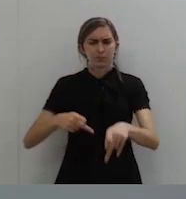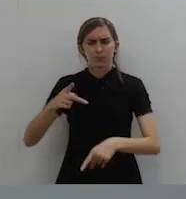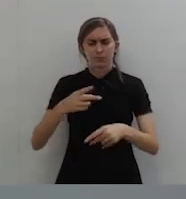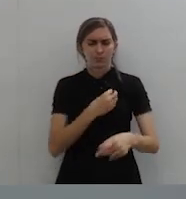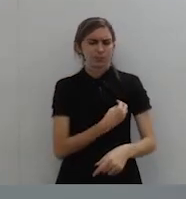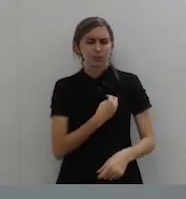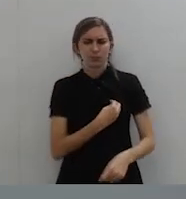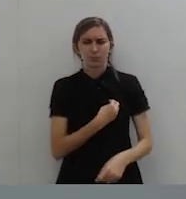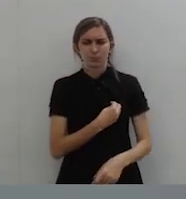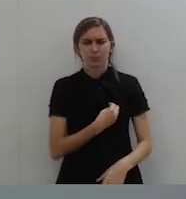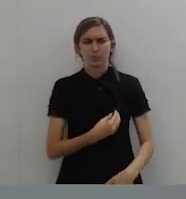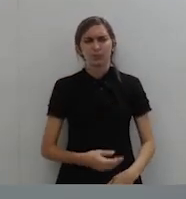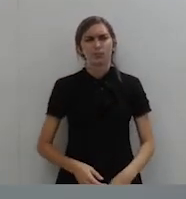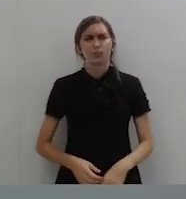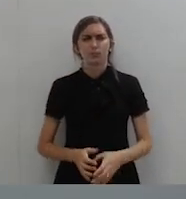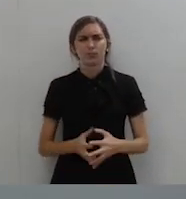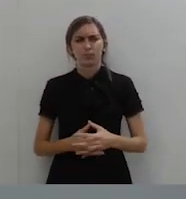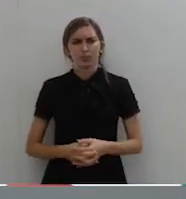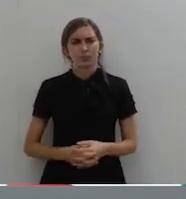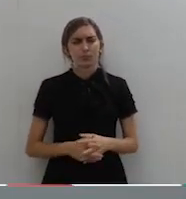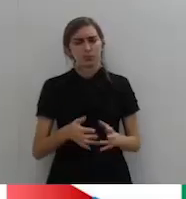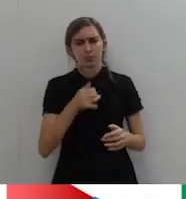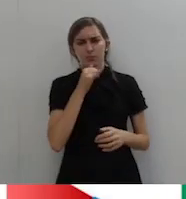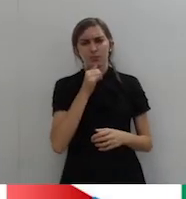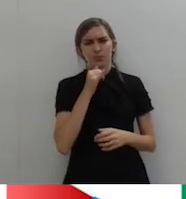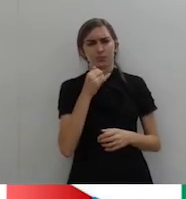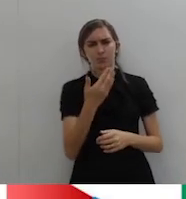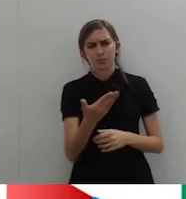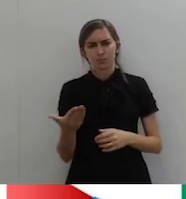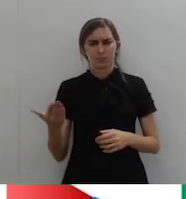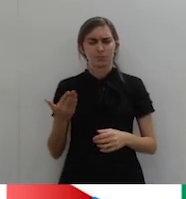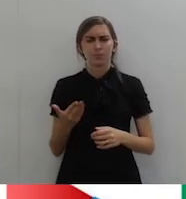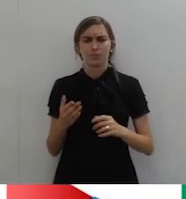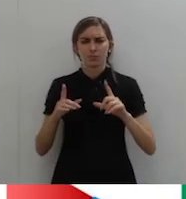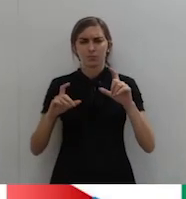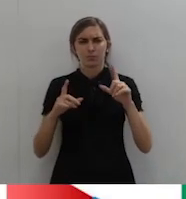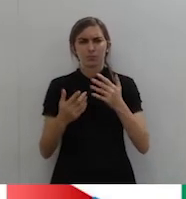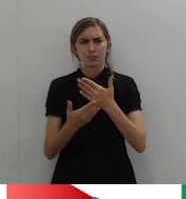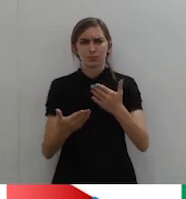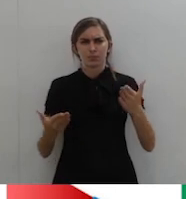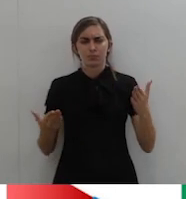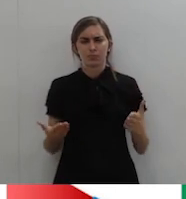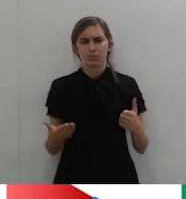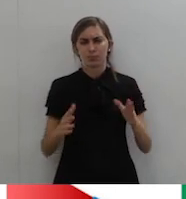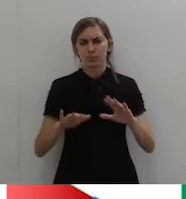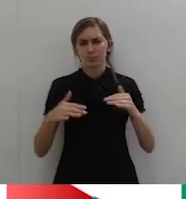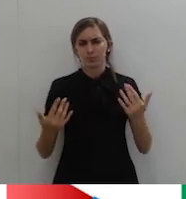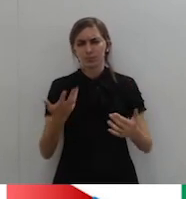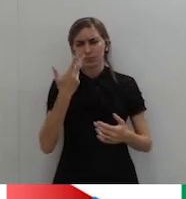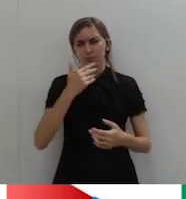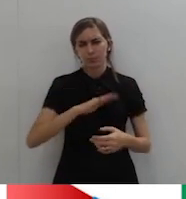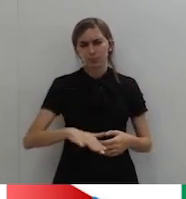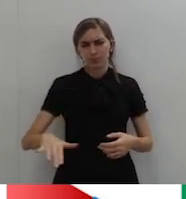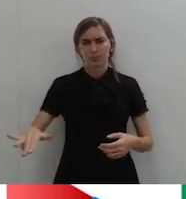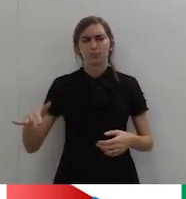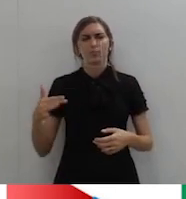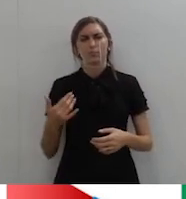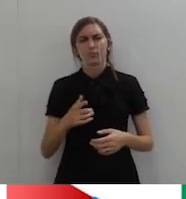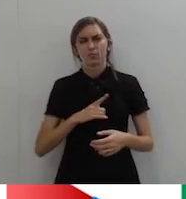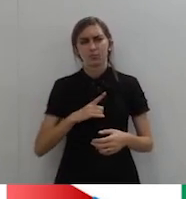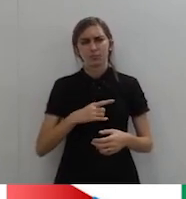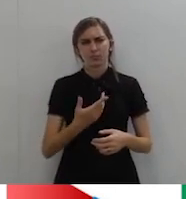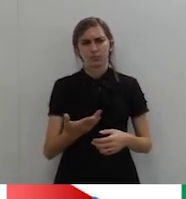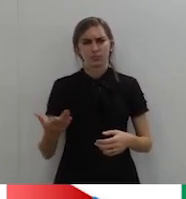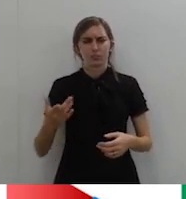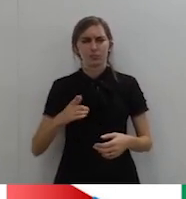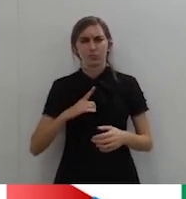nós convivemos. Um exemplo aí na imagem que aparece para vocês, então crianças brincando de